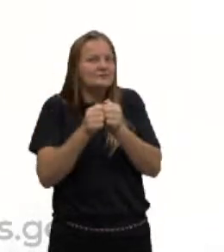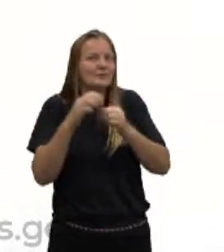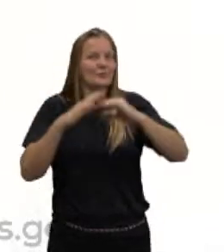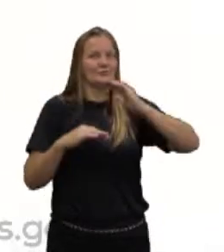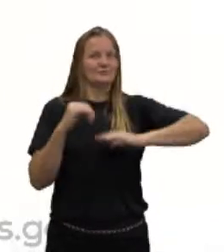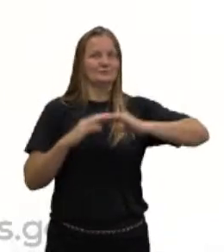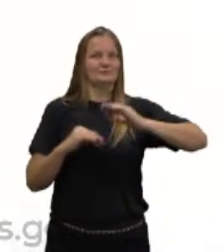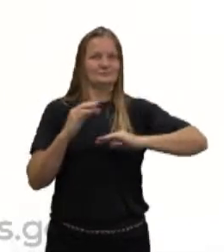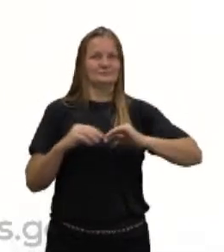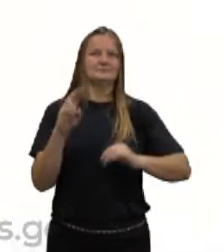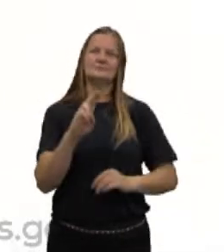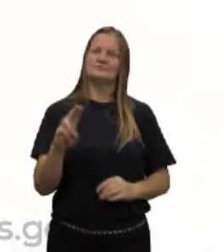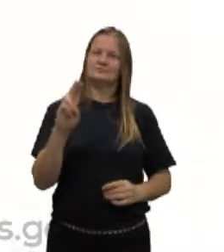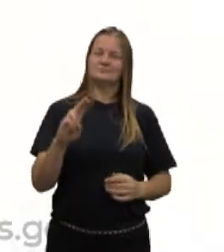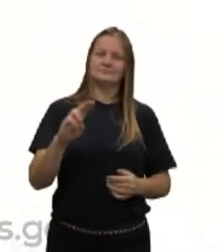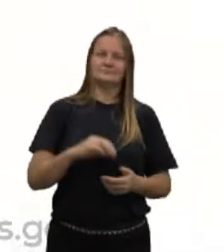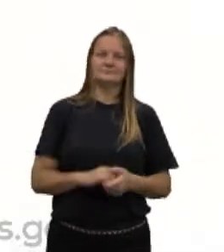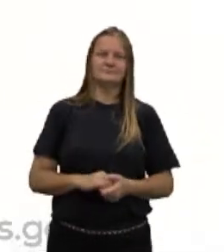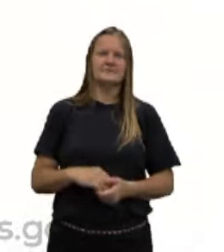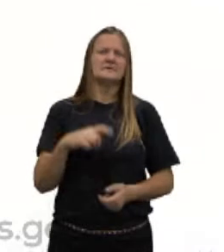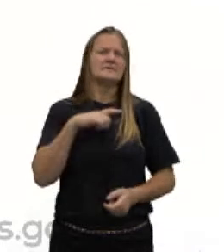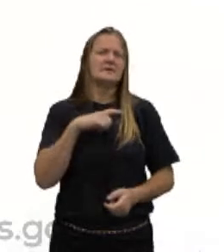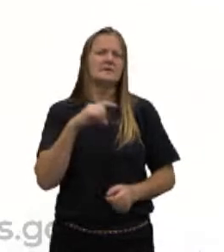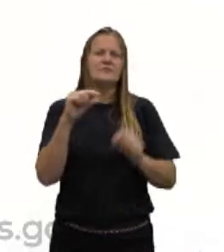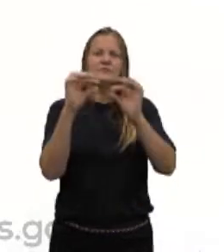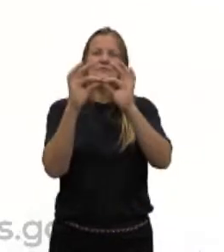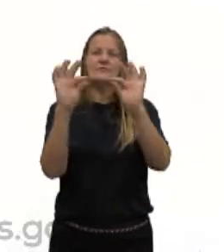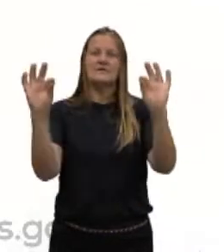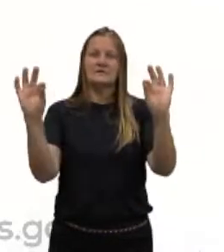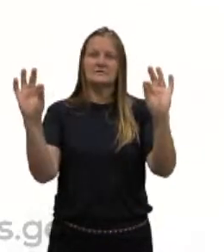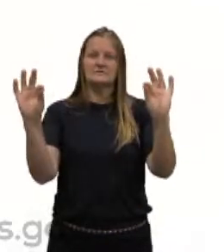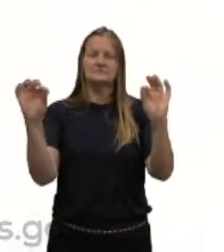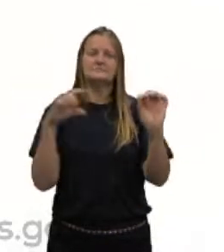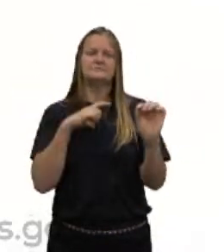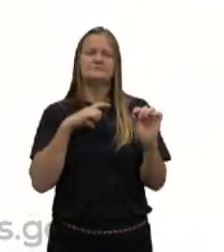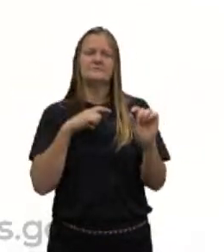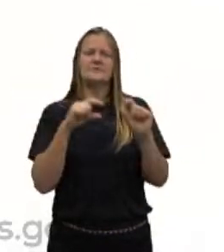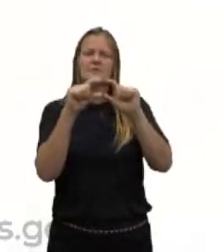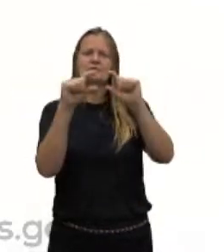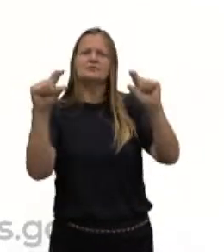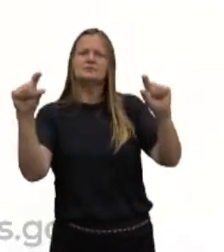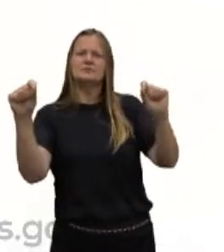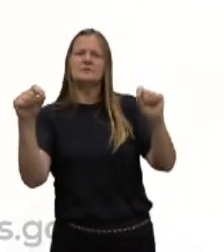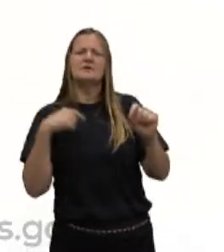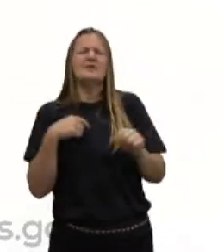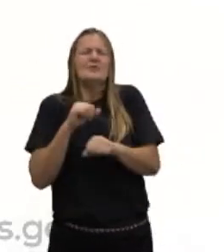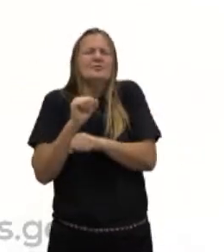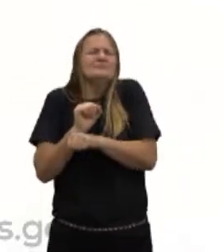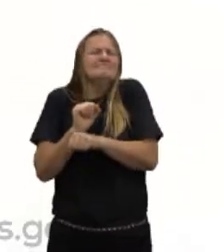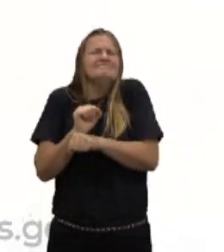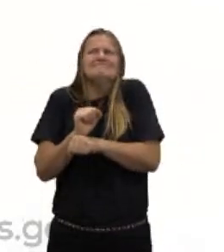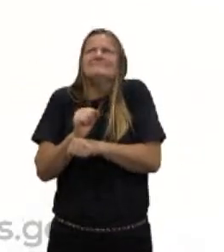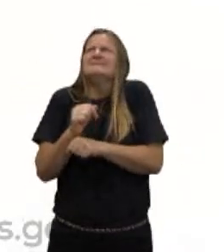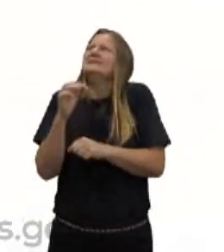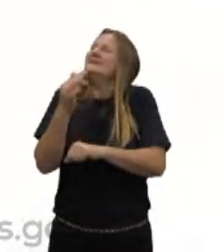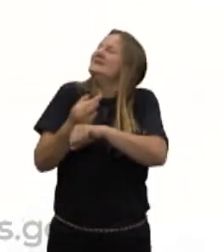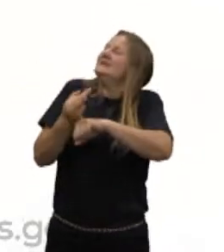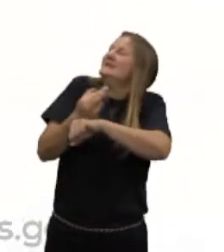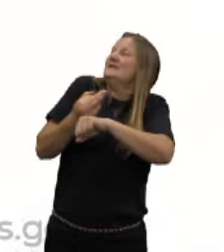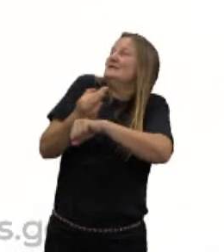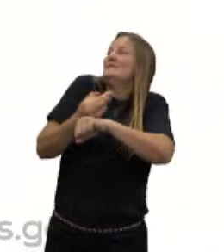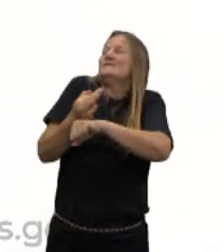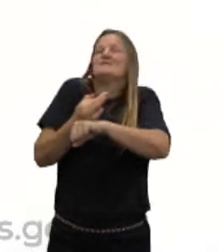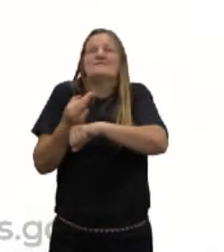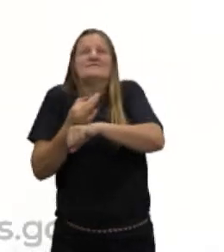prática. Tá. Se eu tenho ali a frase, o que eu espero das férias? Viagens,